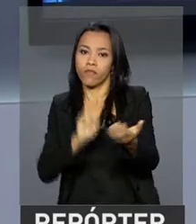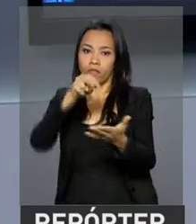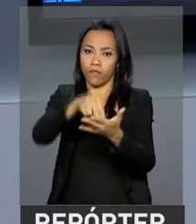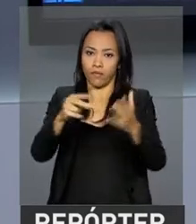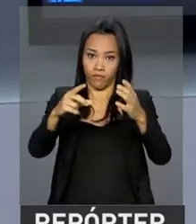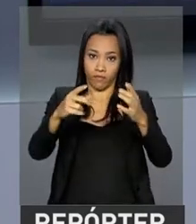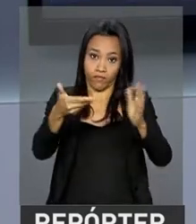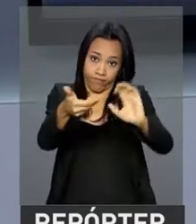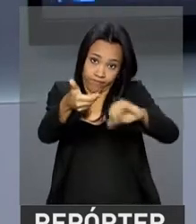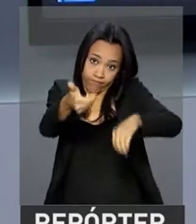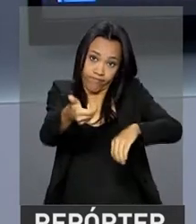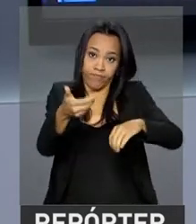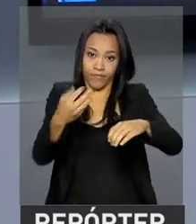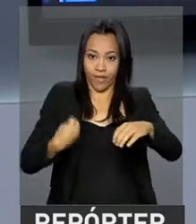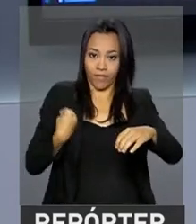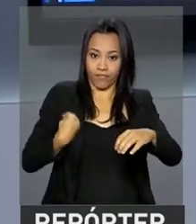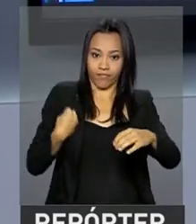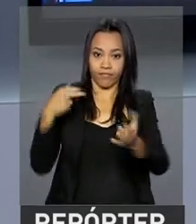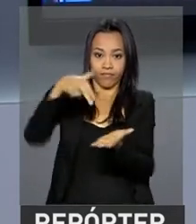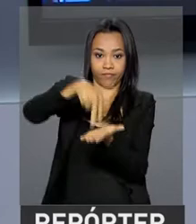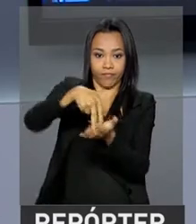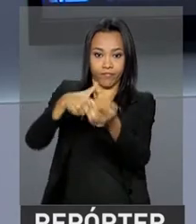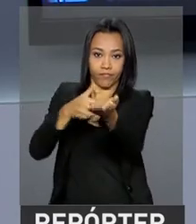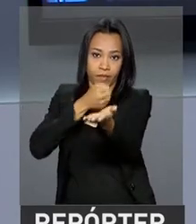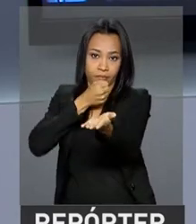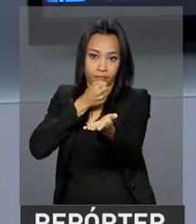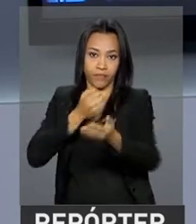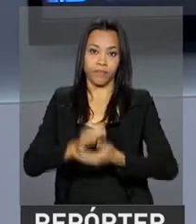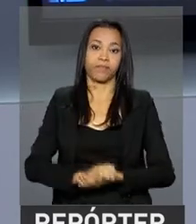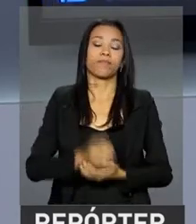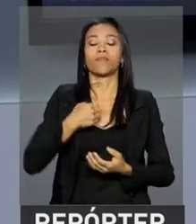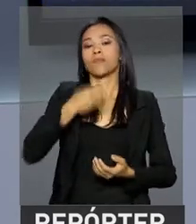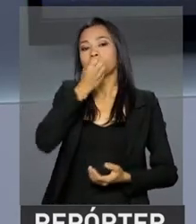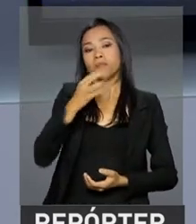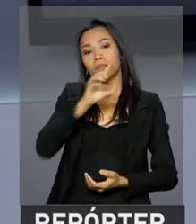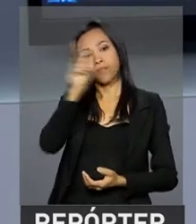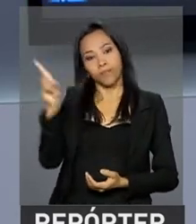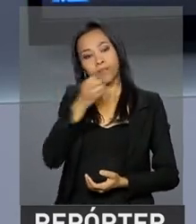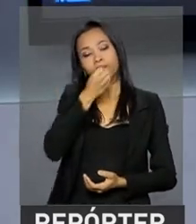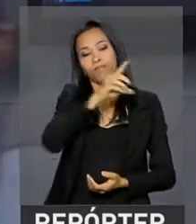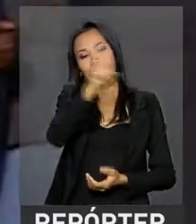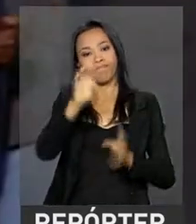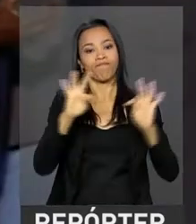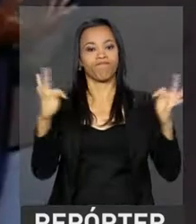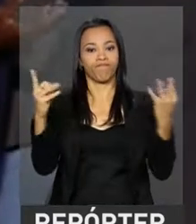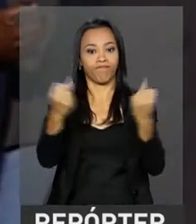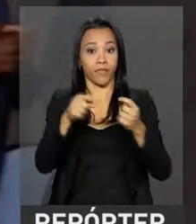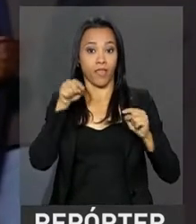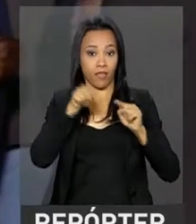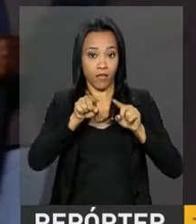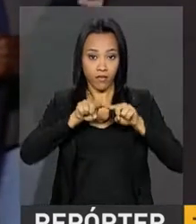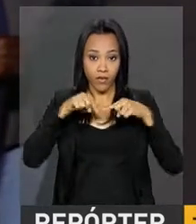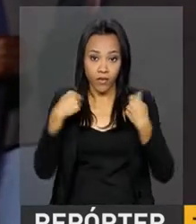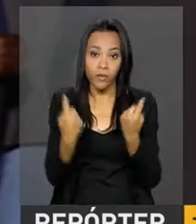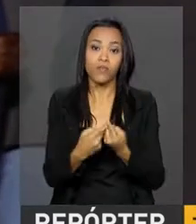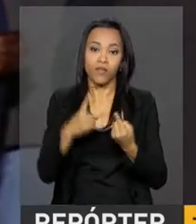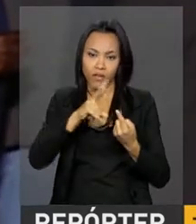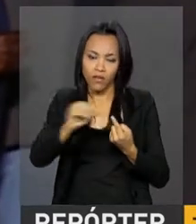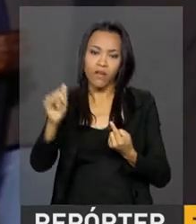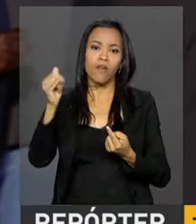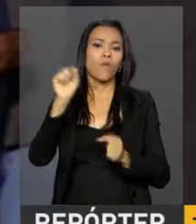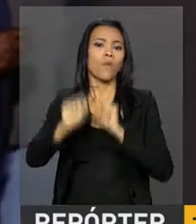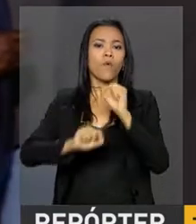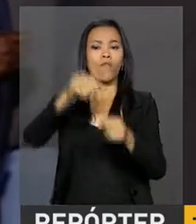repórter Thaíssa Dias. Bom dia, Thaíssa. Bom dia, Carolina. Bom dia a todos. A sessão em que deve ser votado o projeto de